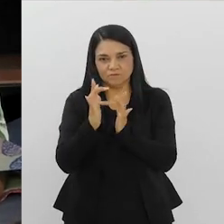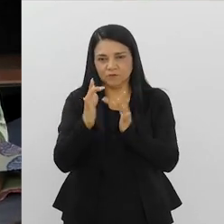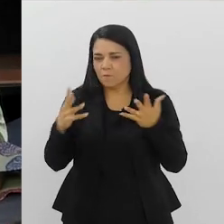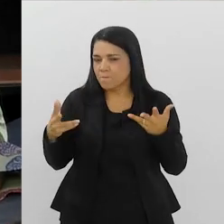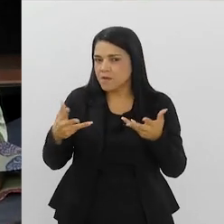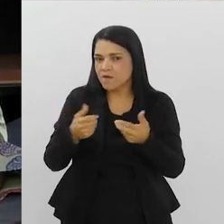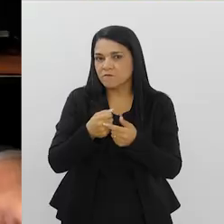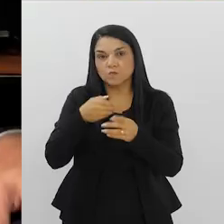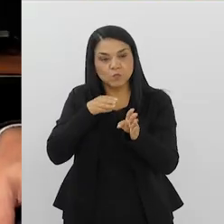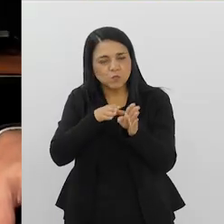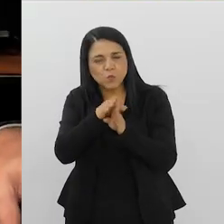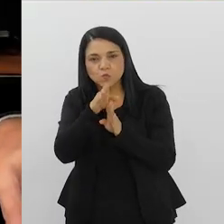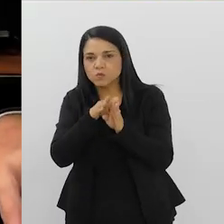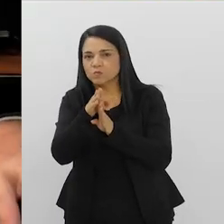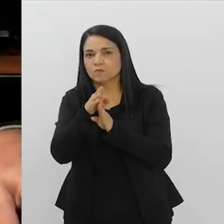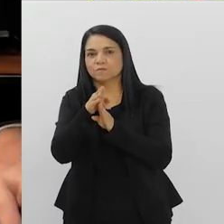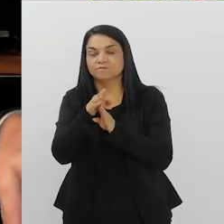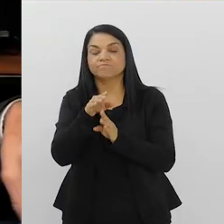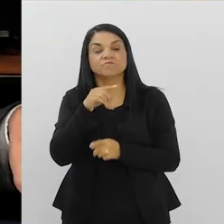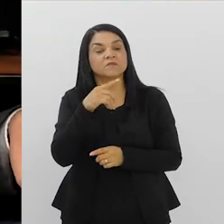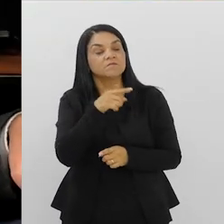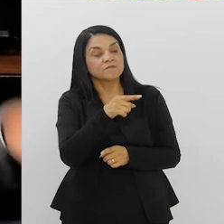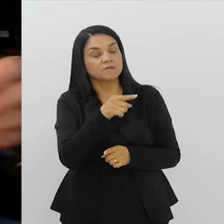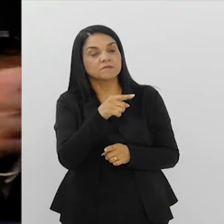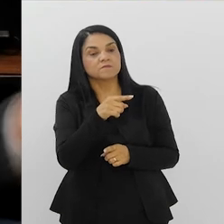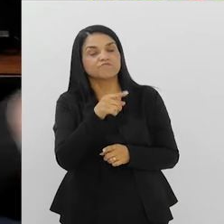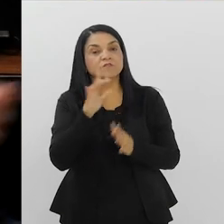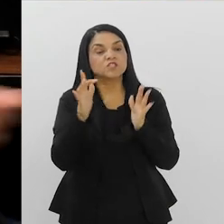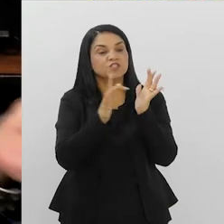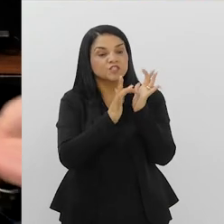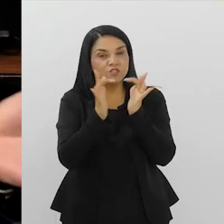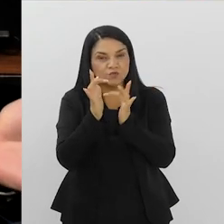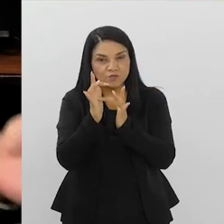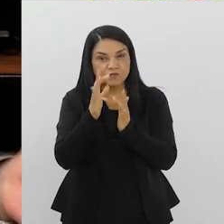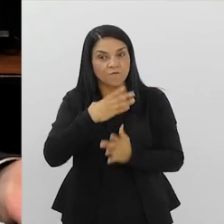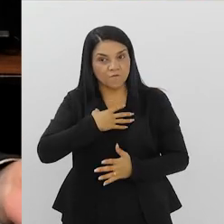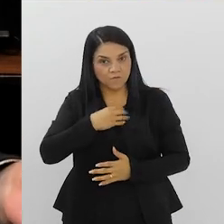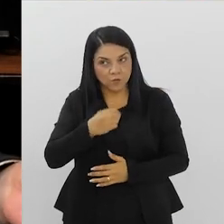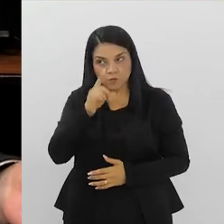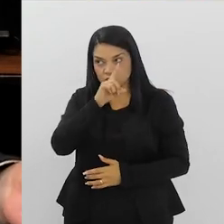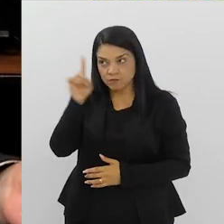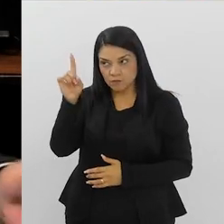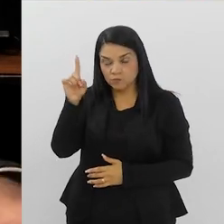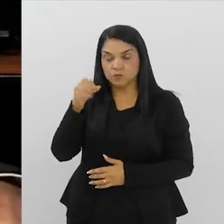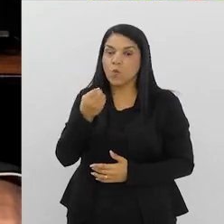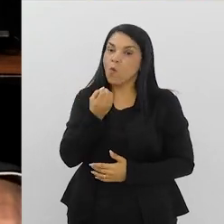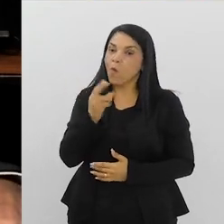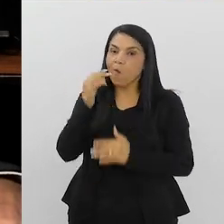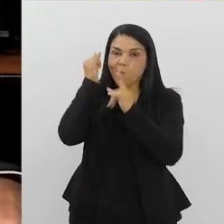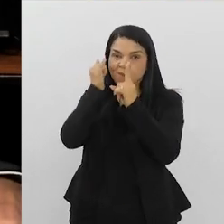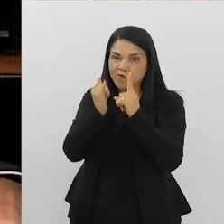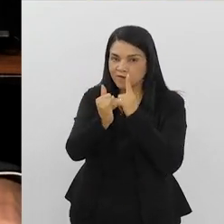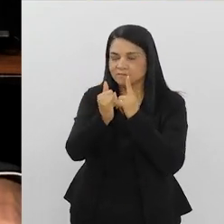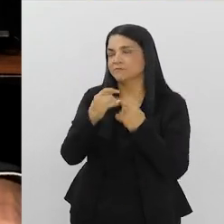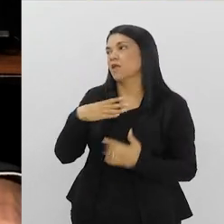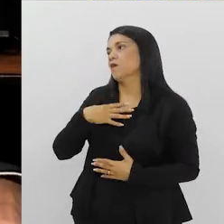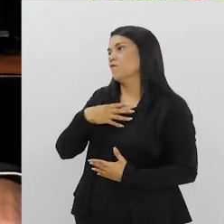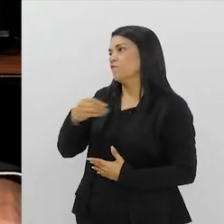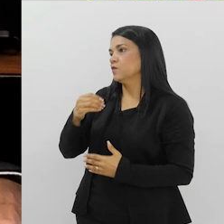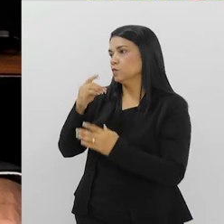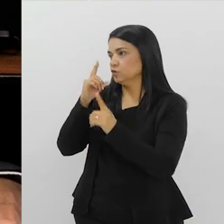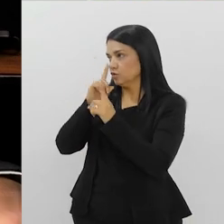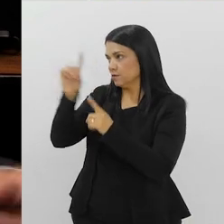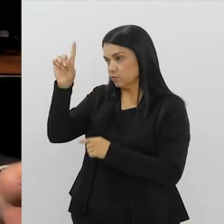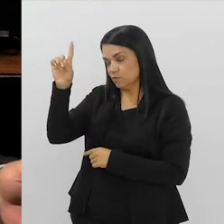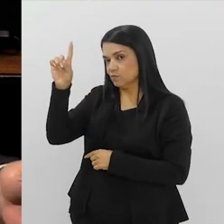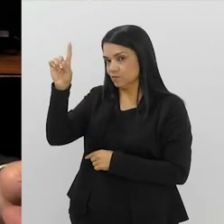profeta é um filho de Deus perfeito um filho de Deus foi também um profeta aquela época que viveu aqui mas ele